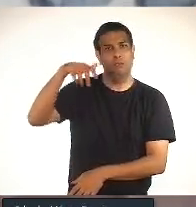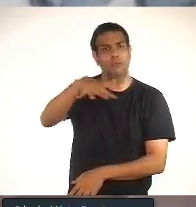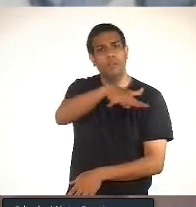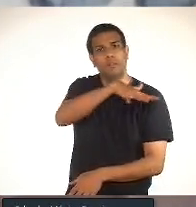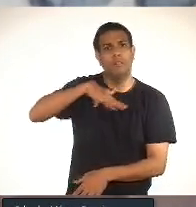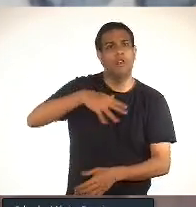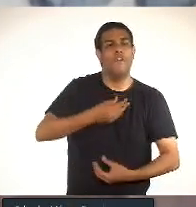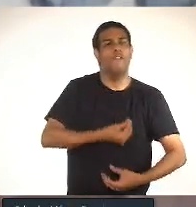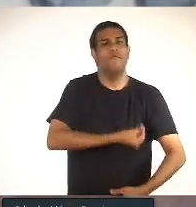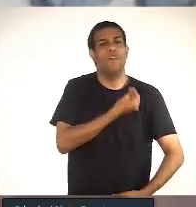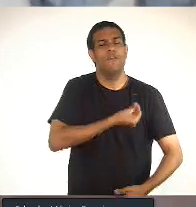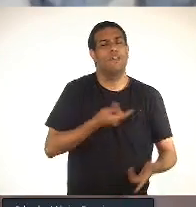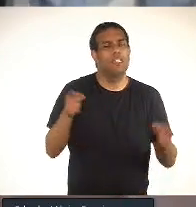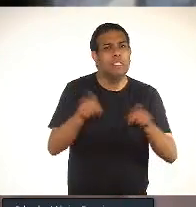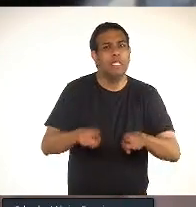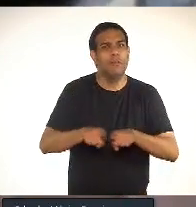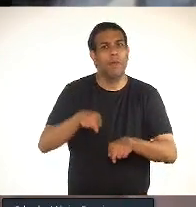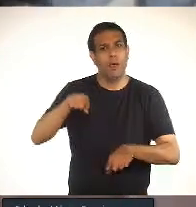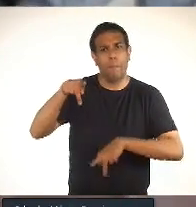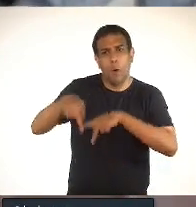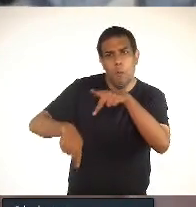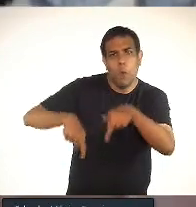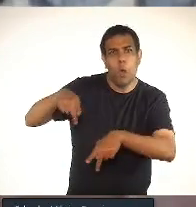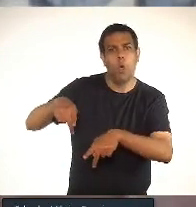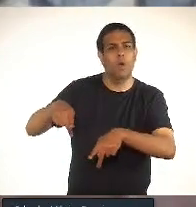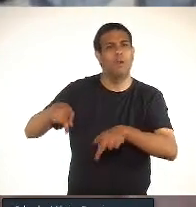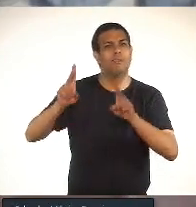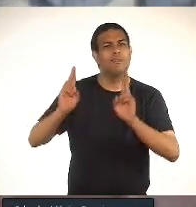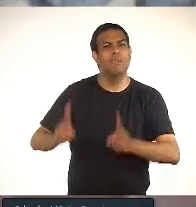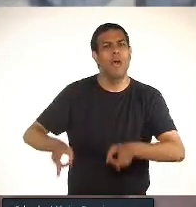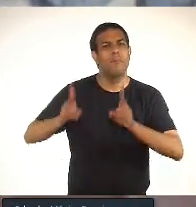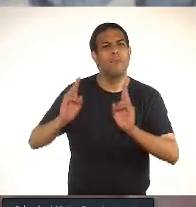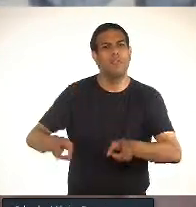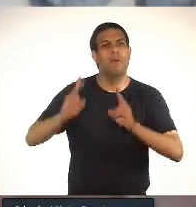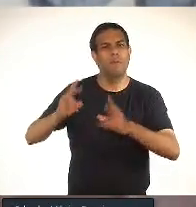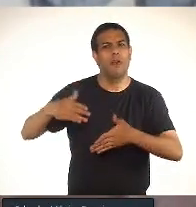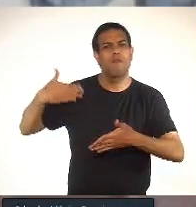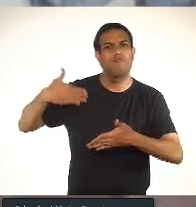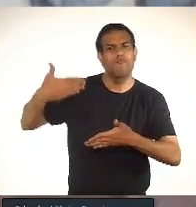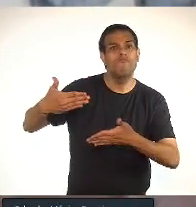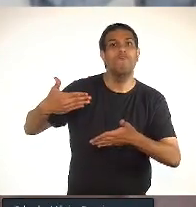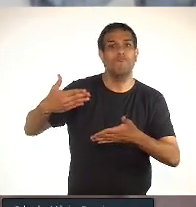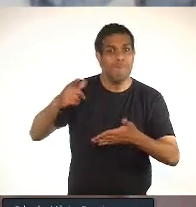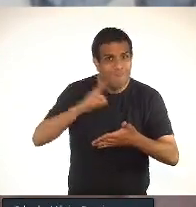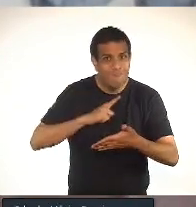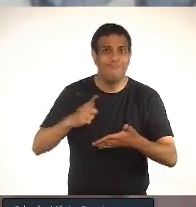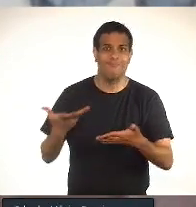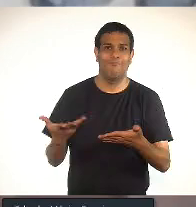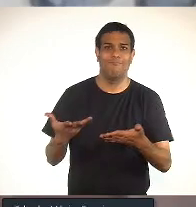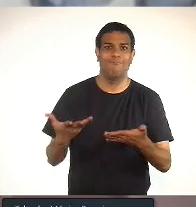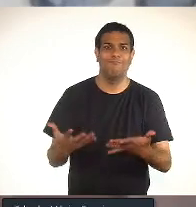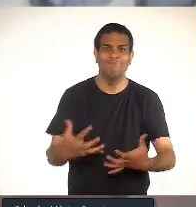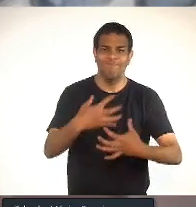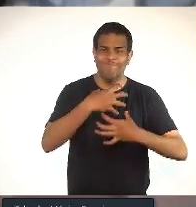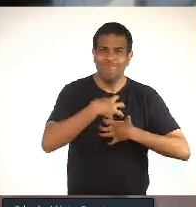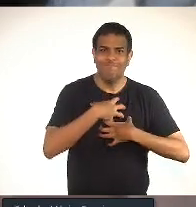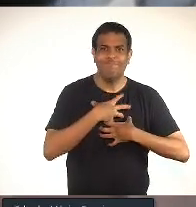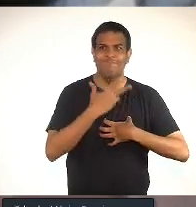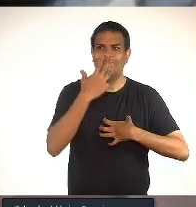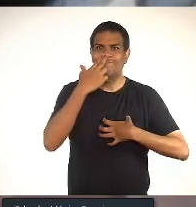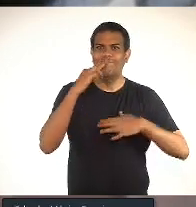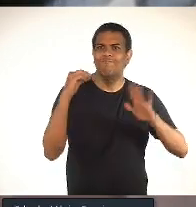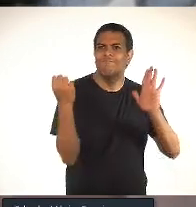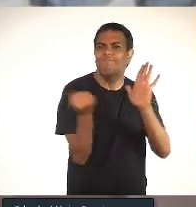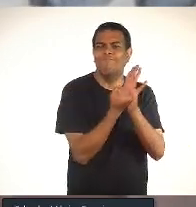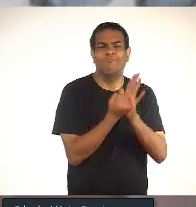cotidiano. Ou seja, essa população que cada vez mais recebe sobre a sua existência o